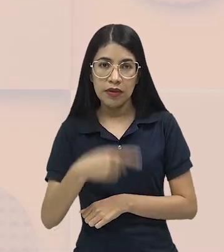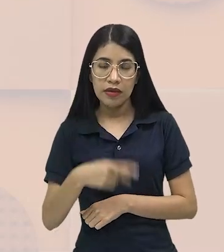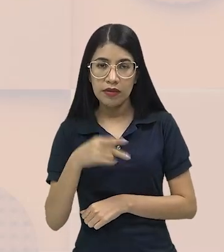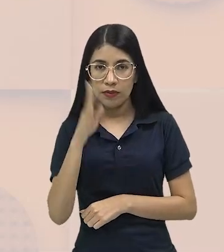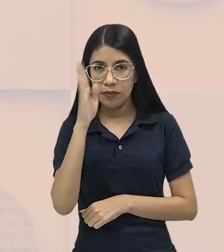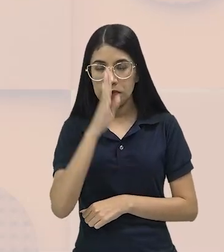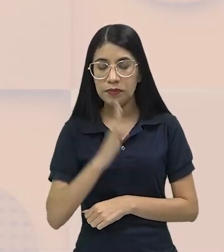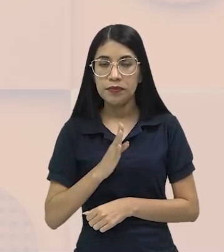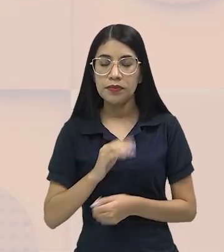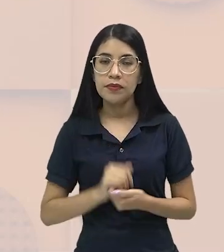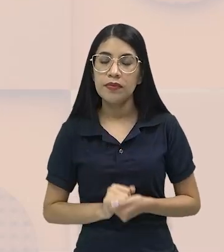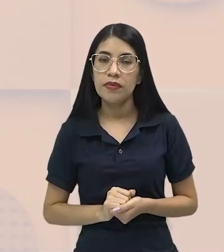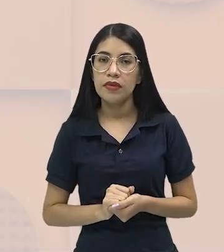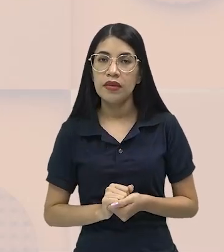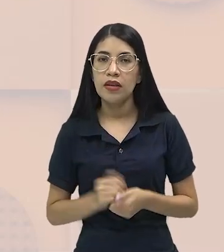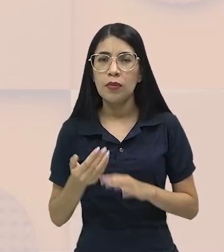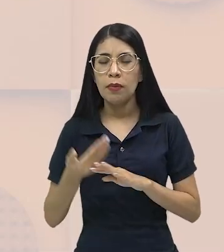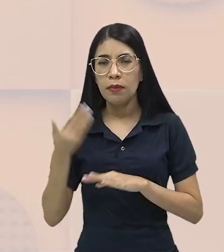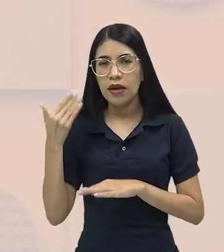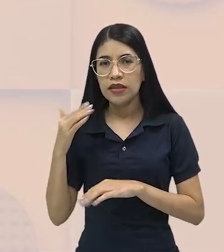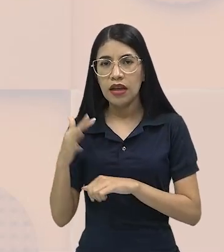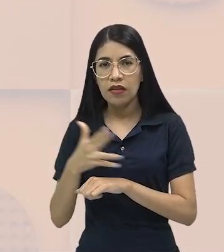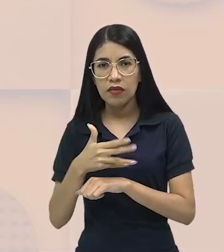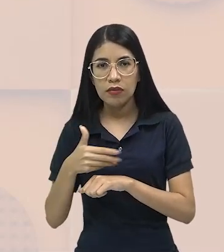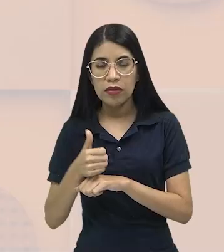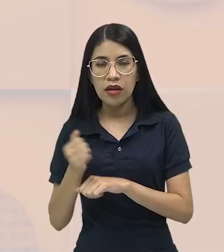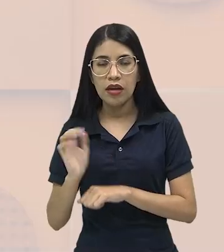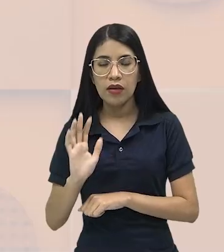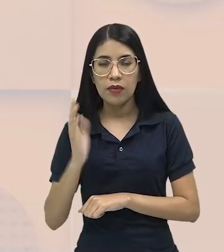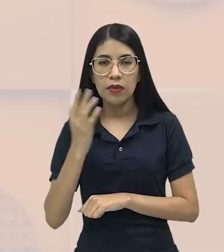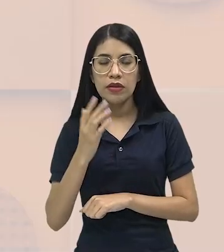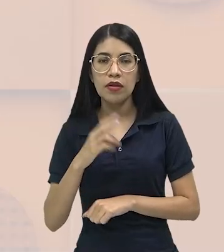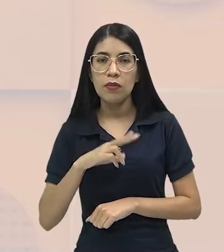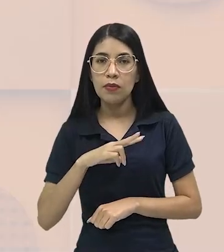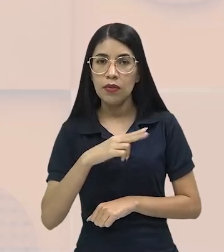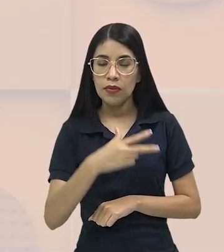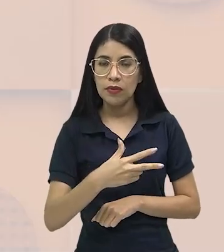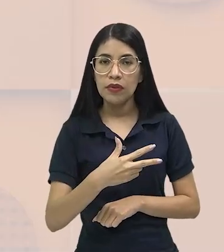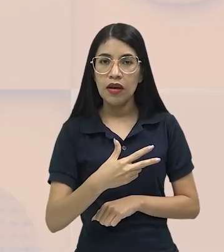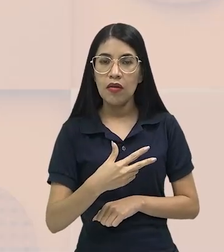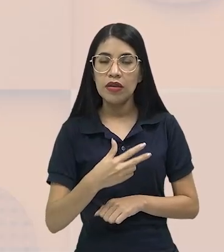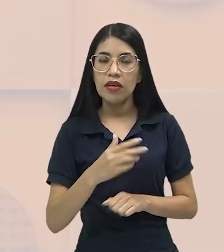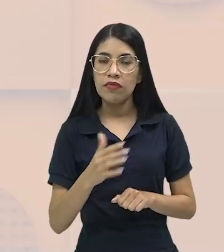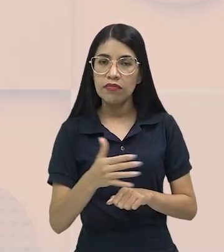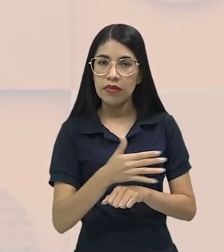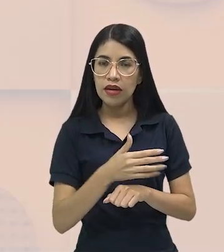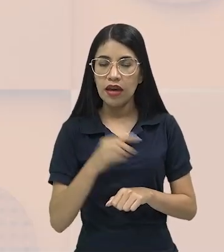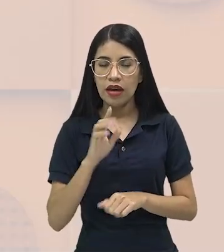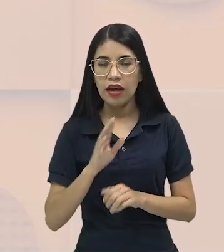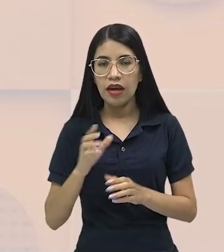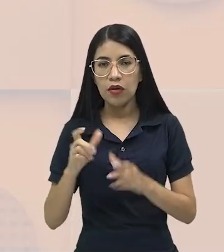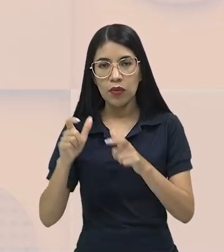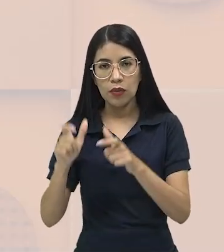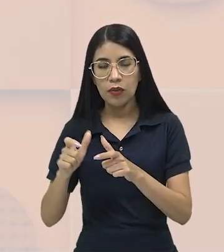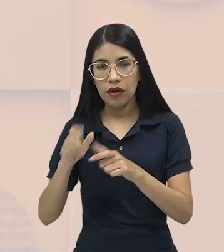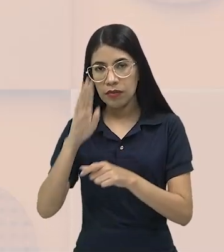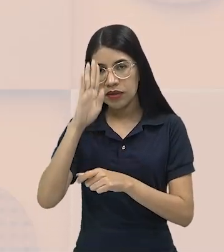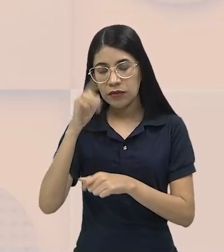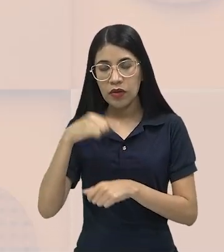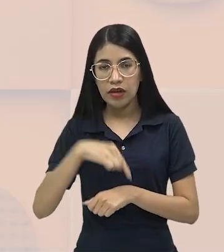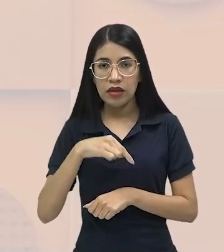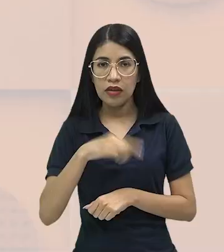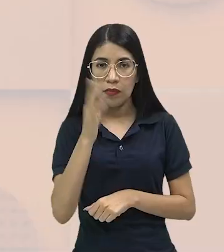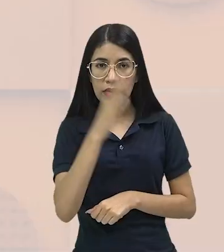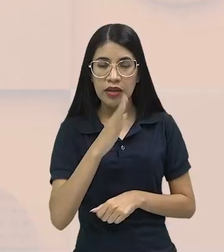tá? Fomos colonizados, Portugal se torna a nossa metrópole e nós nos tornamos colônia.